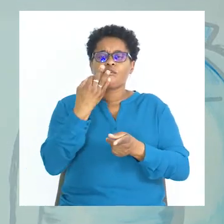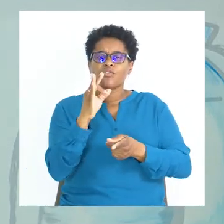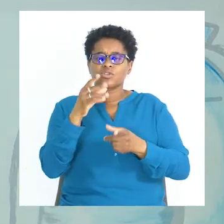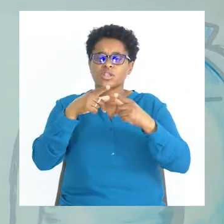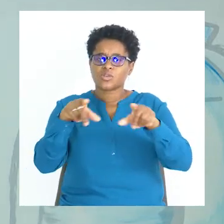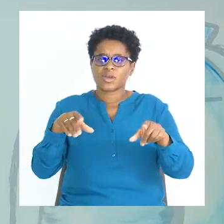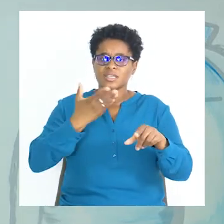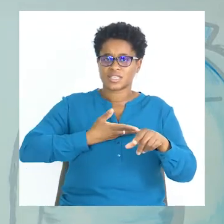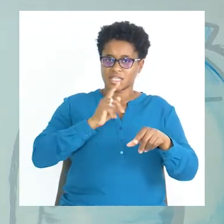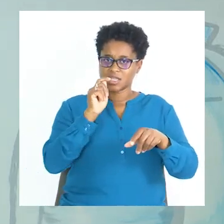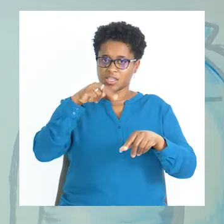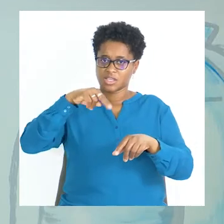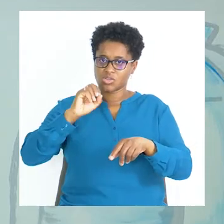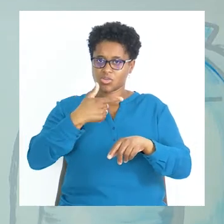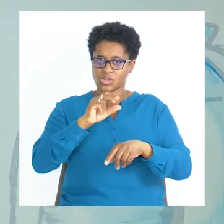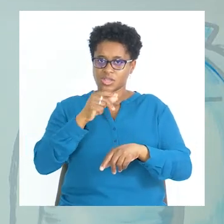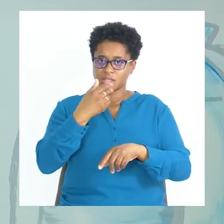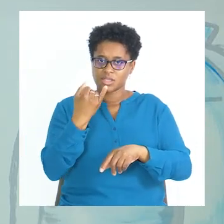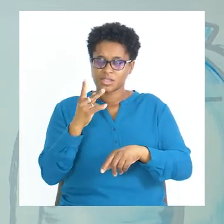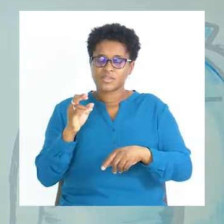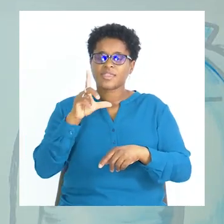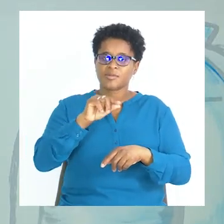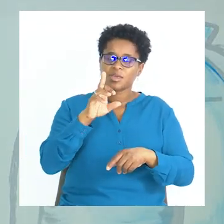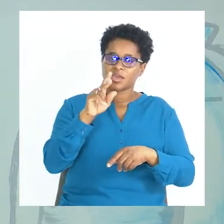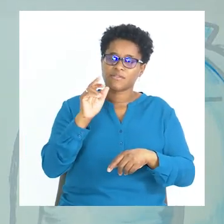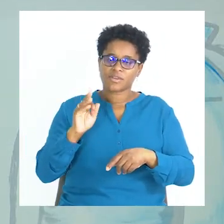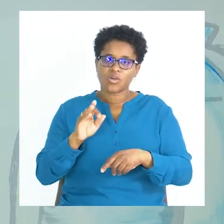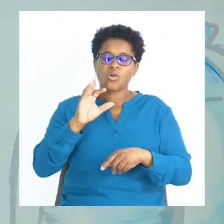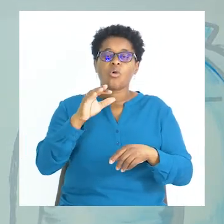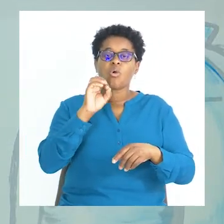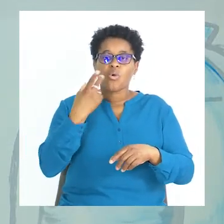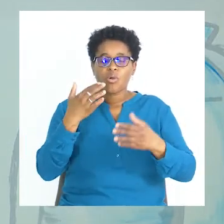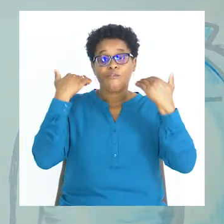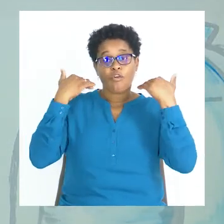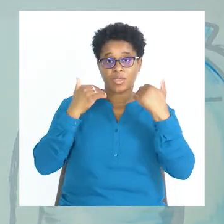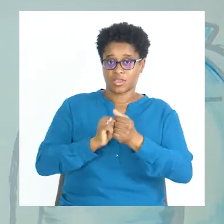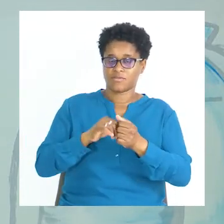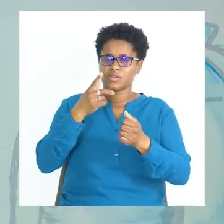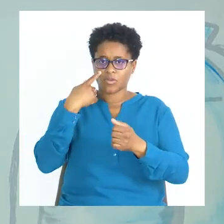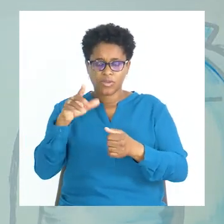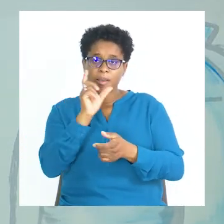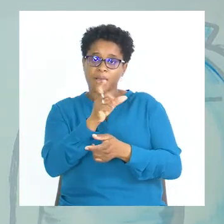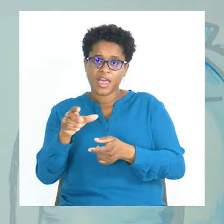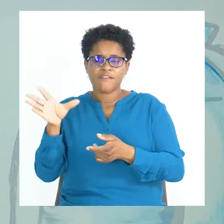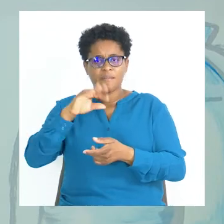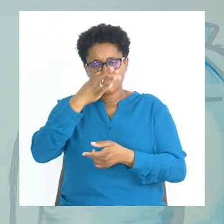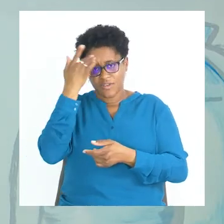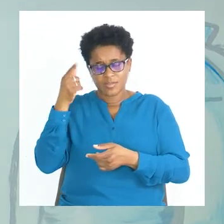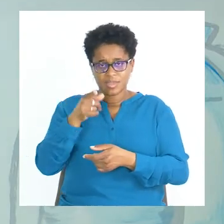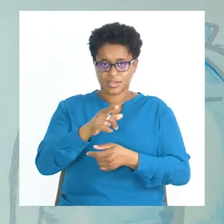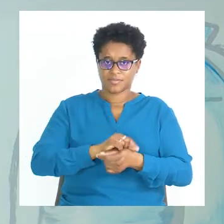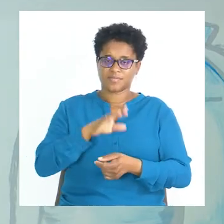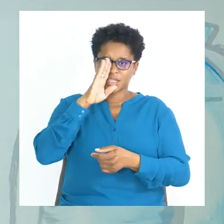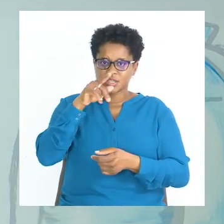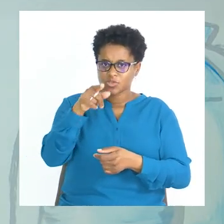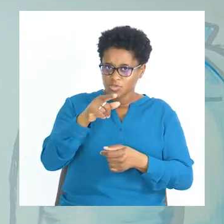da linguagem denotativa, também chamada referencial ou informativa. Escolhes a palavra que é mais fácil para ti.